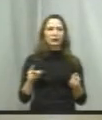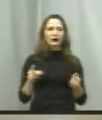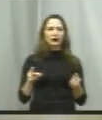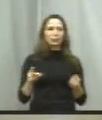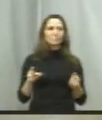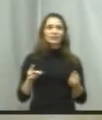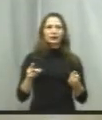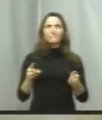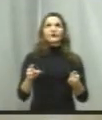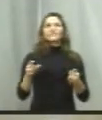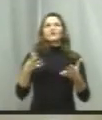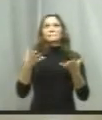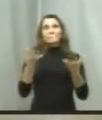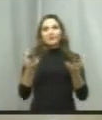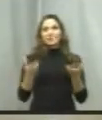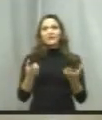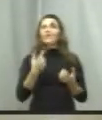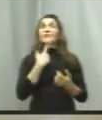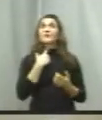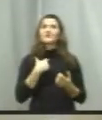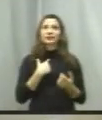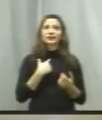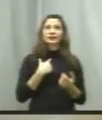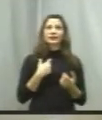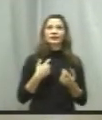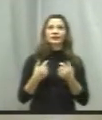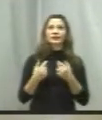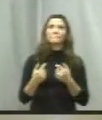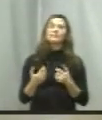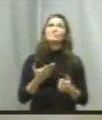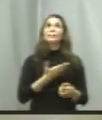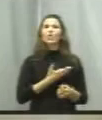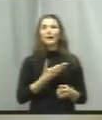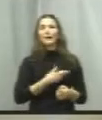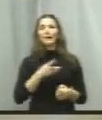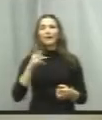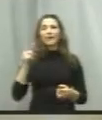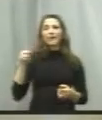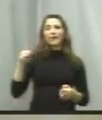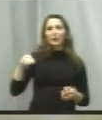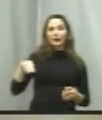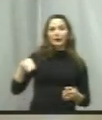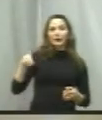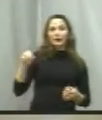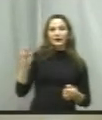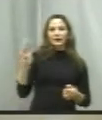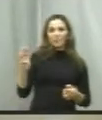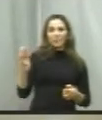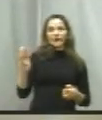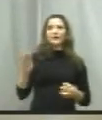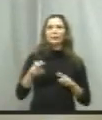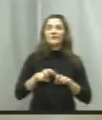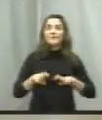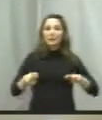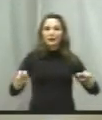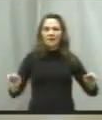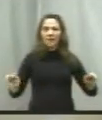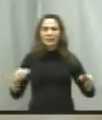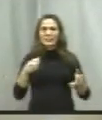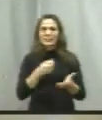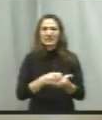essa briga, eu gostaria muito dos nossos amigos do PMDB, da nossa bancada, cobrar